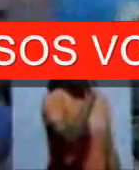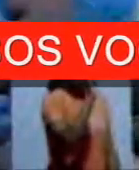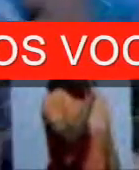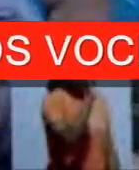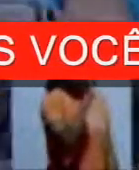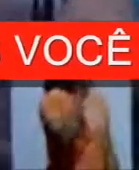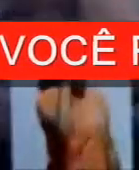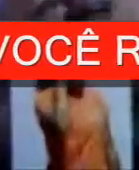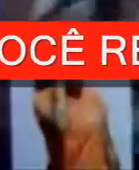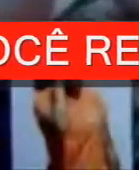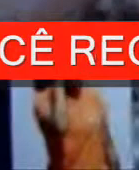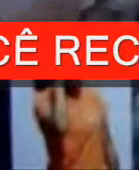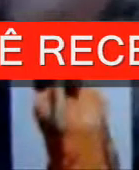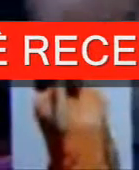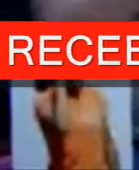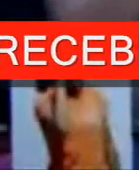Marta. Ele pensou anta.